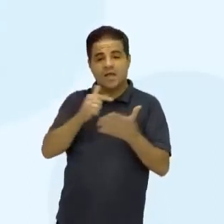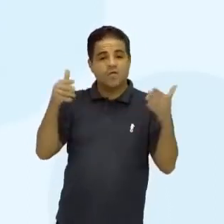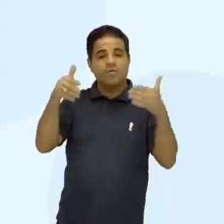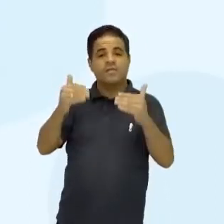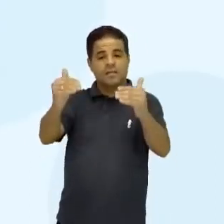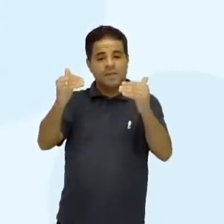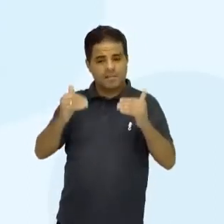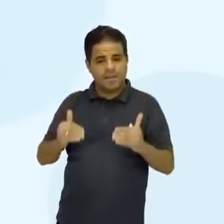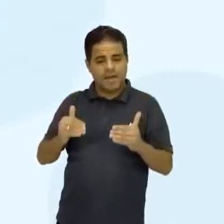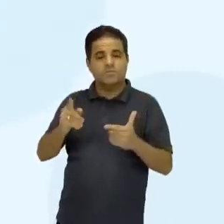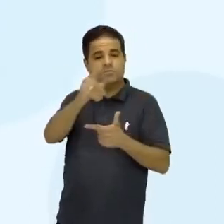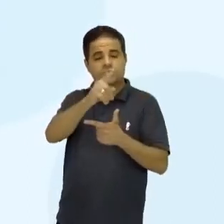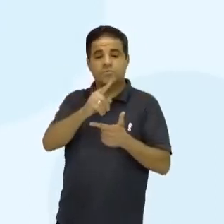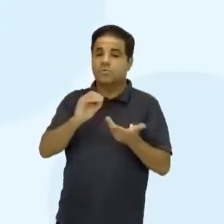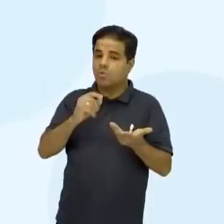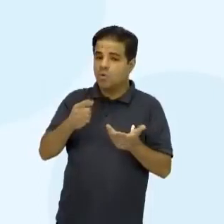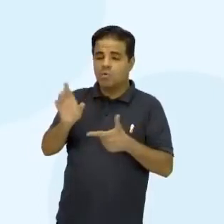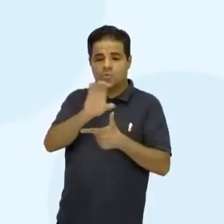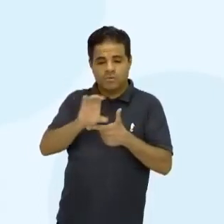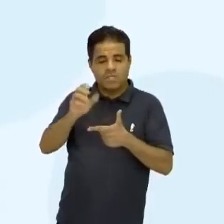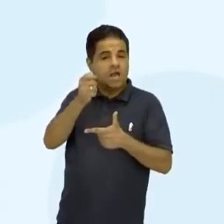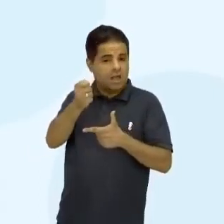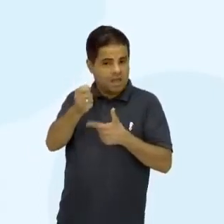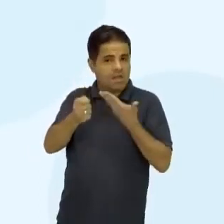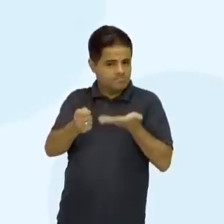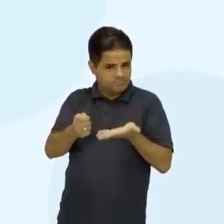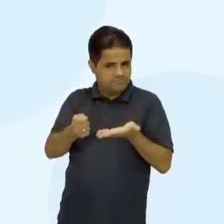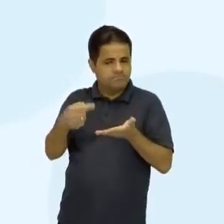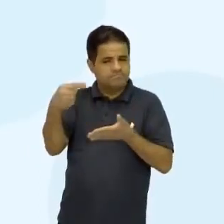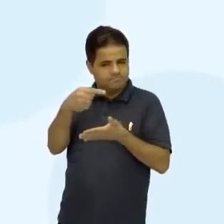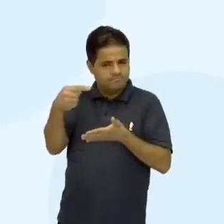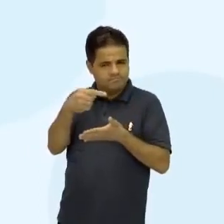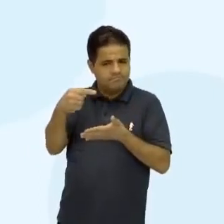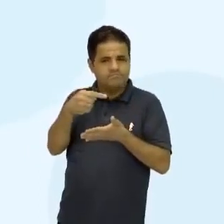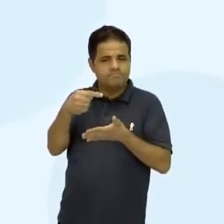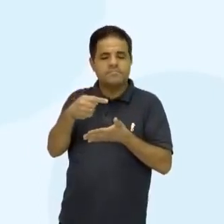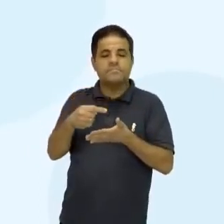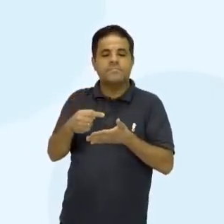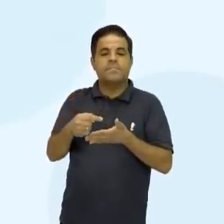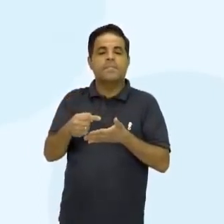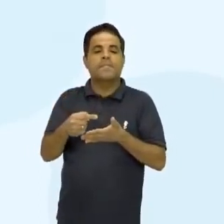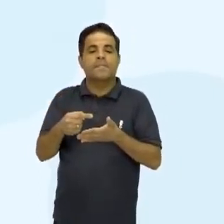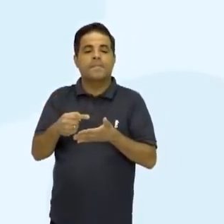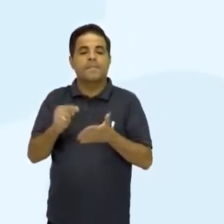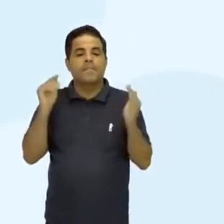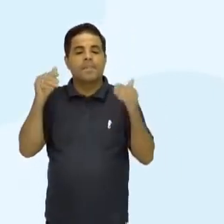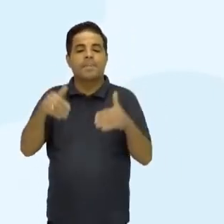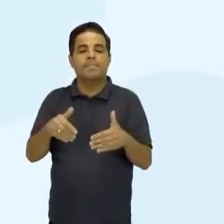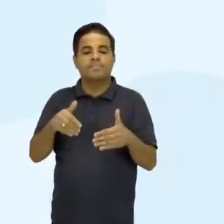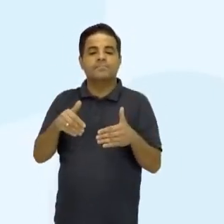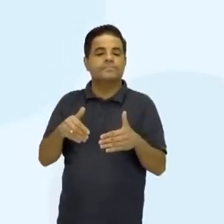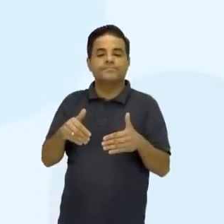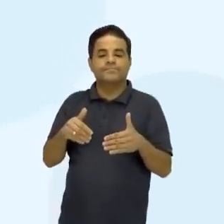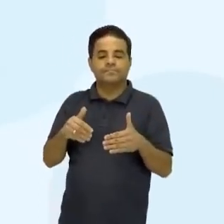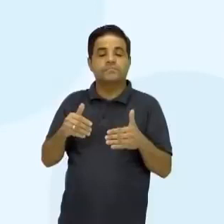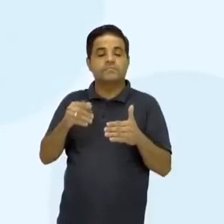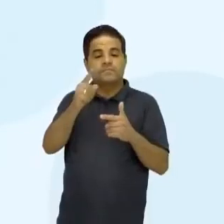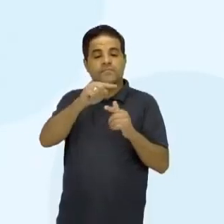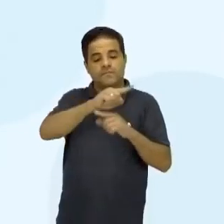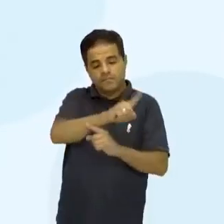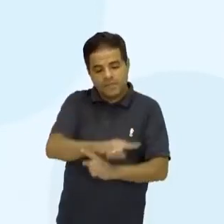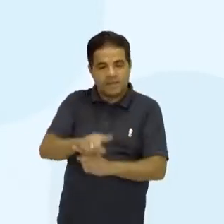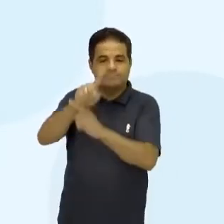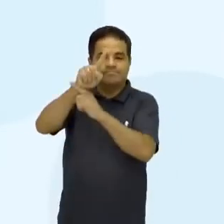para baixo. Ou pelo coeficiente A, como ele é negativo, a concavidade está voltada para baixo.